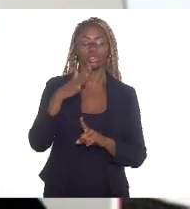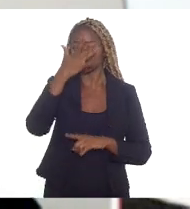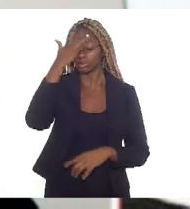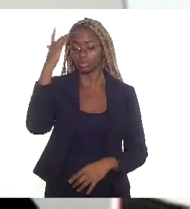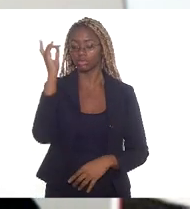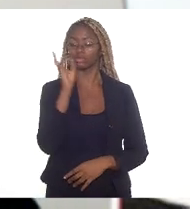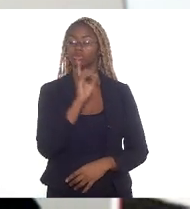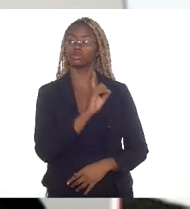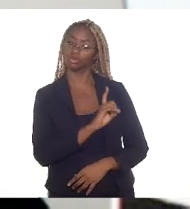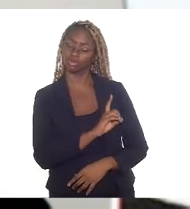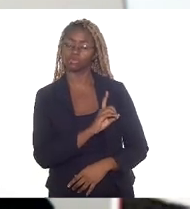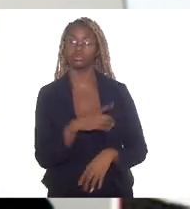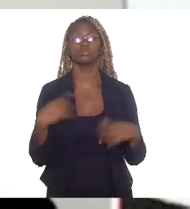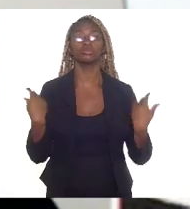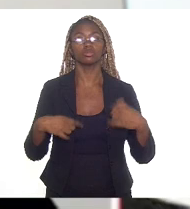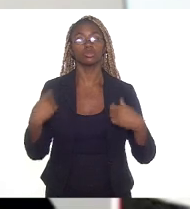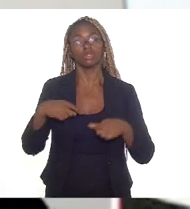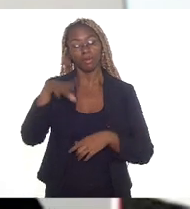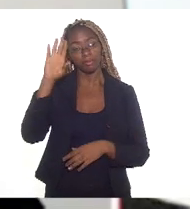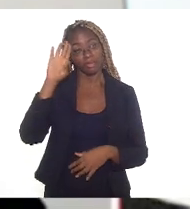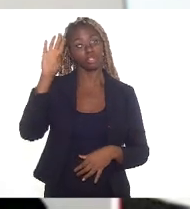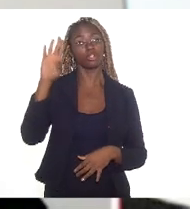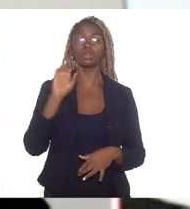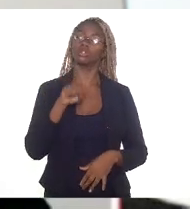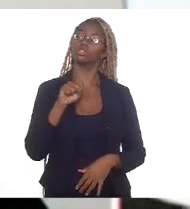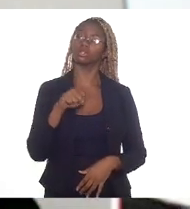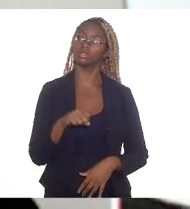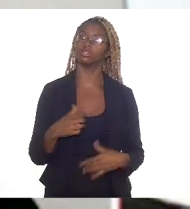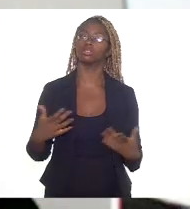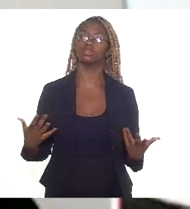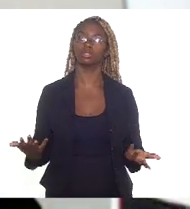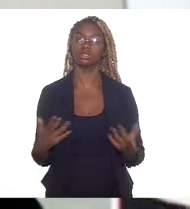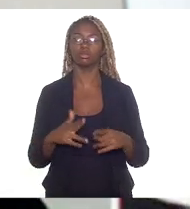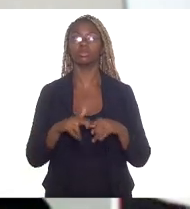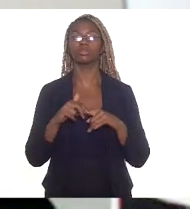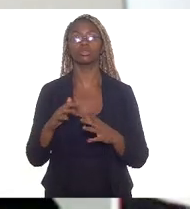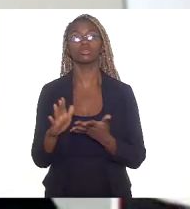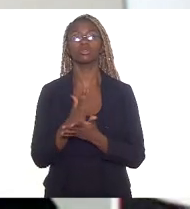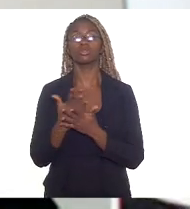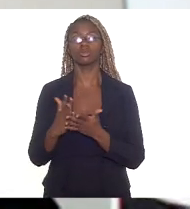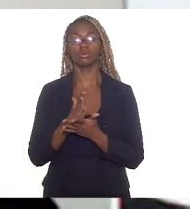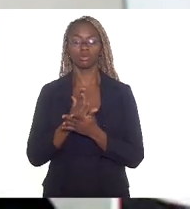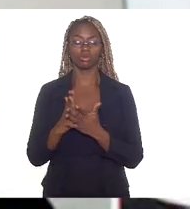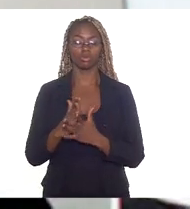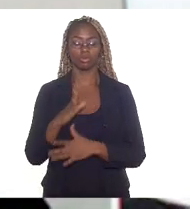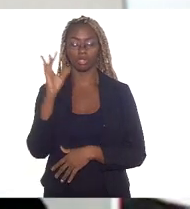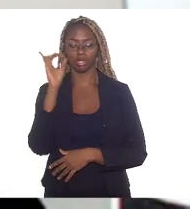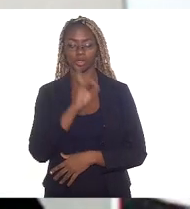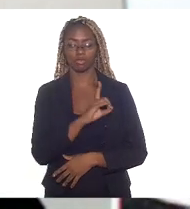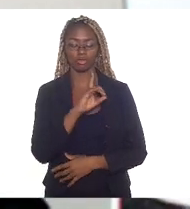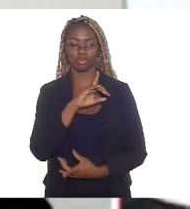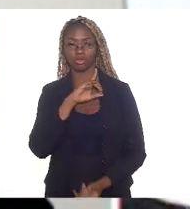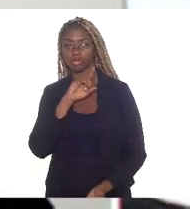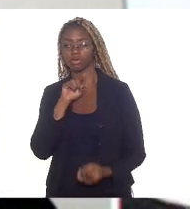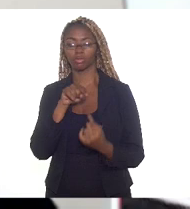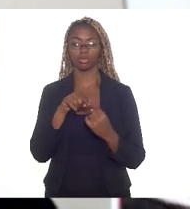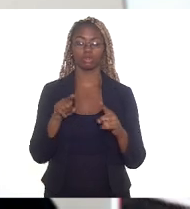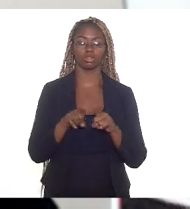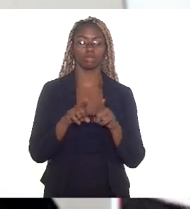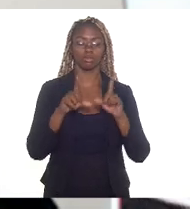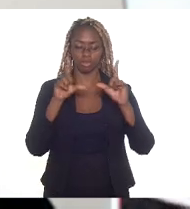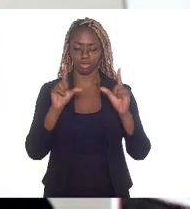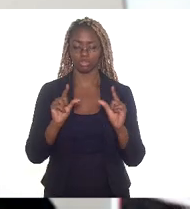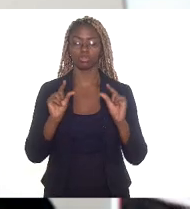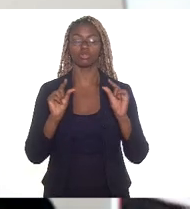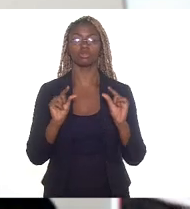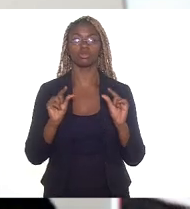devem ser tratadas como prioridade. Tanto porque algumas deficiências se refletem também em diminuição